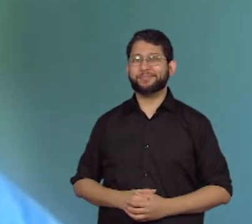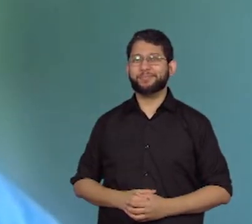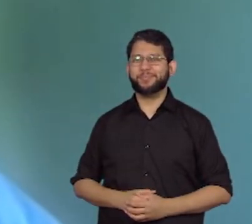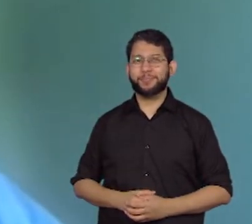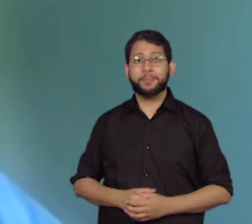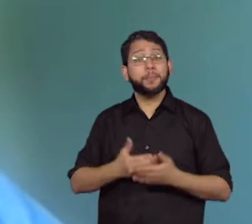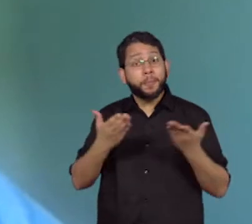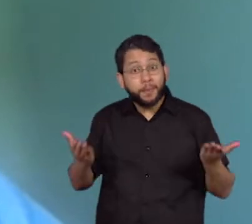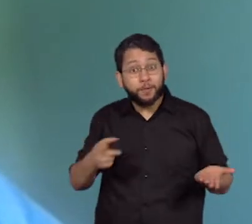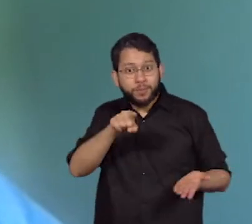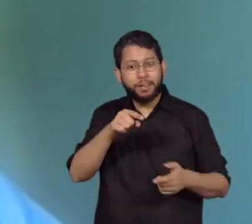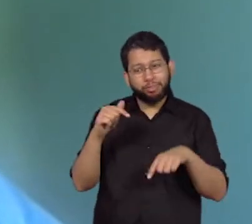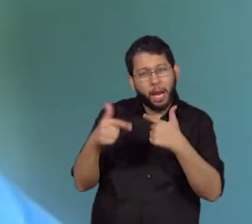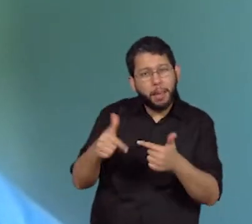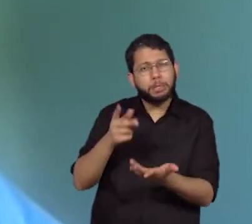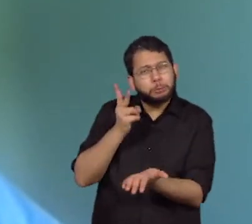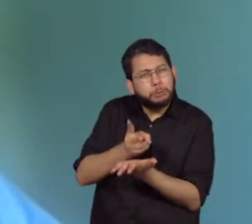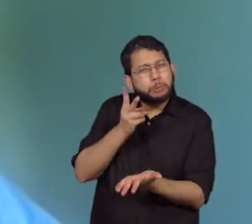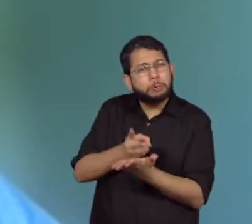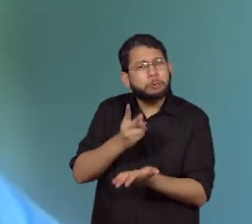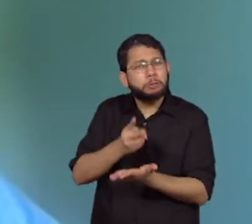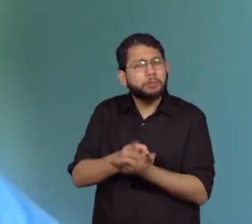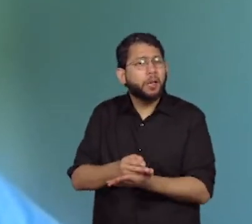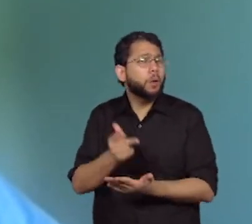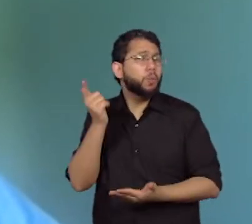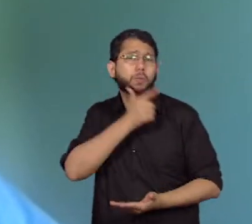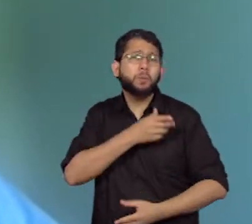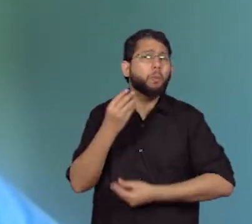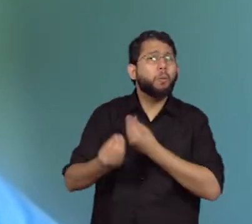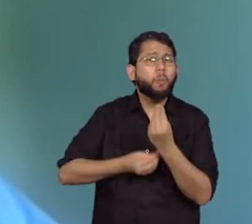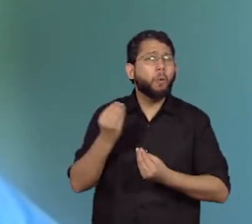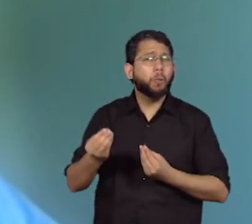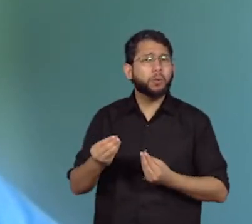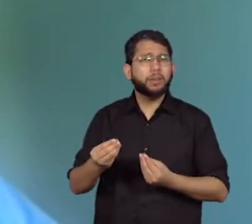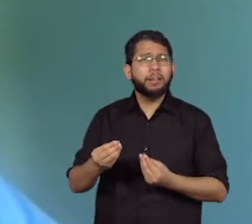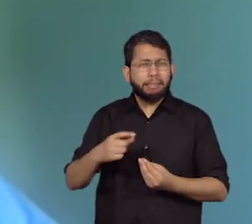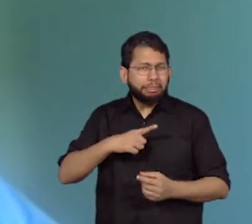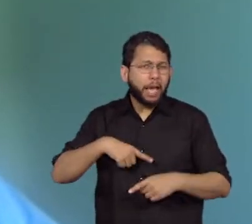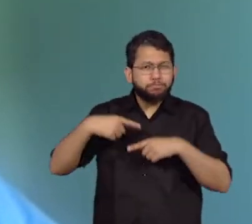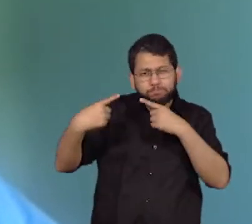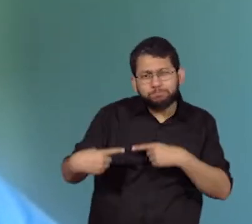por @guga.gusmão. O que você enfrenta para permanecer nesse meio?